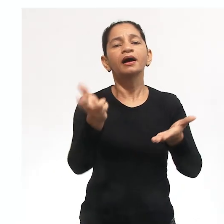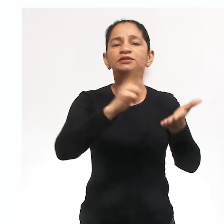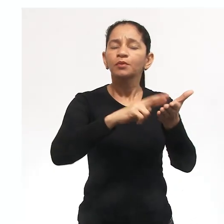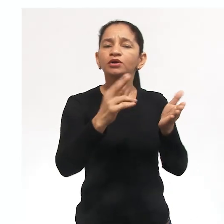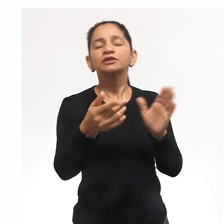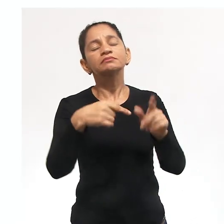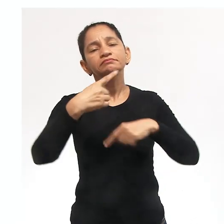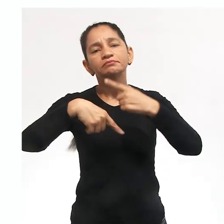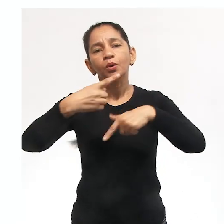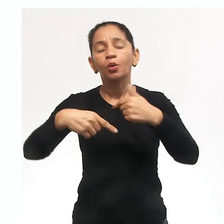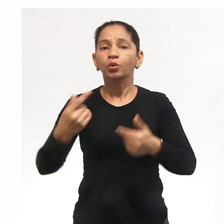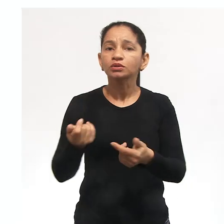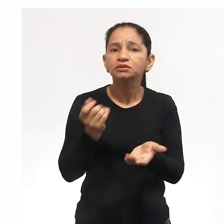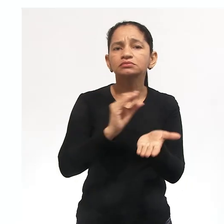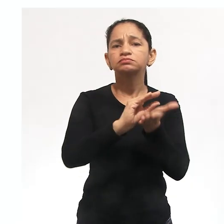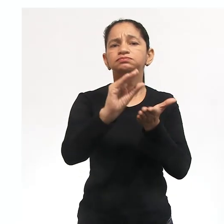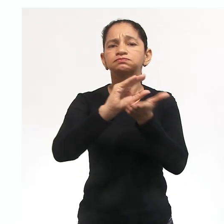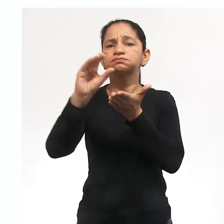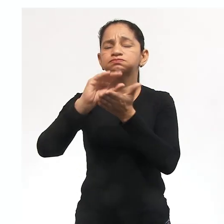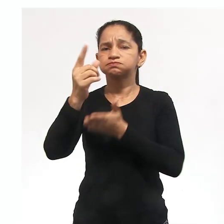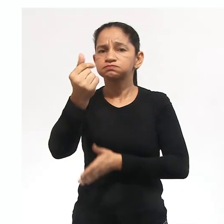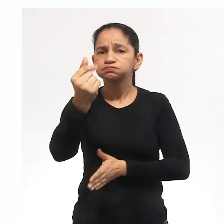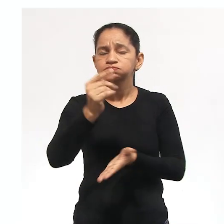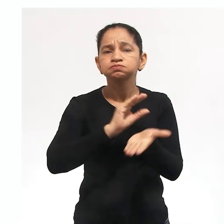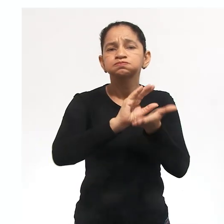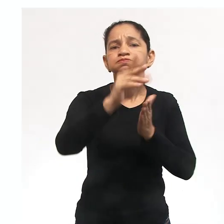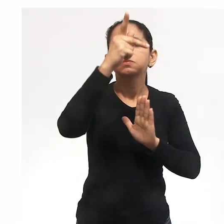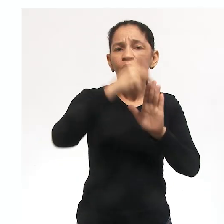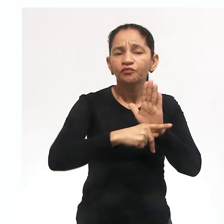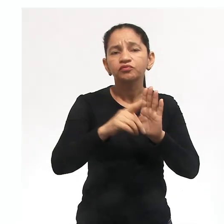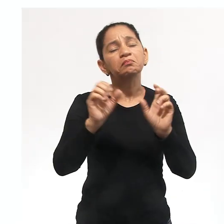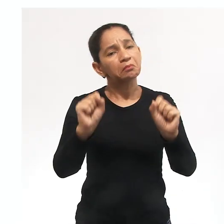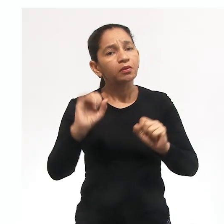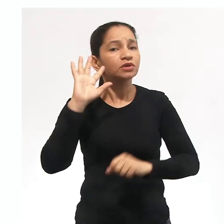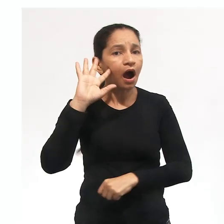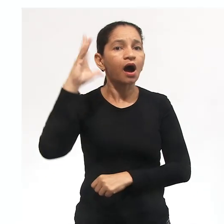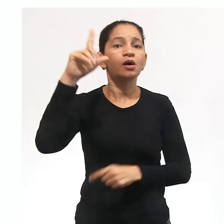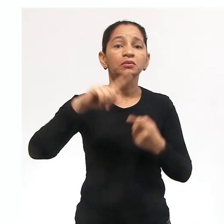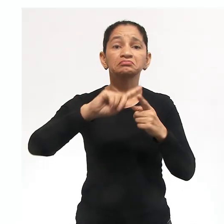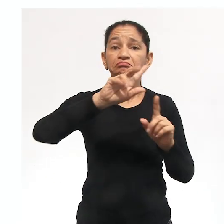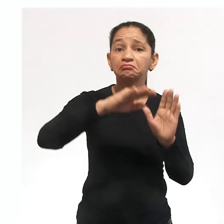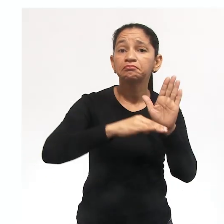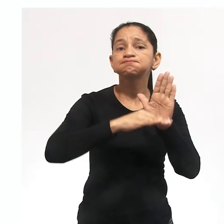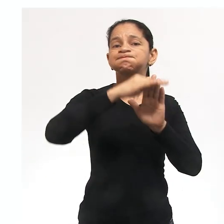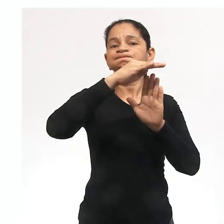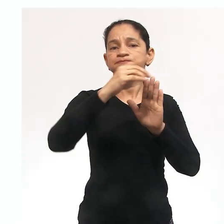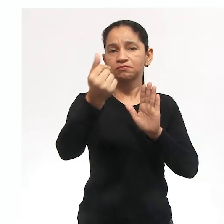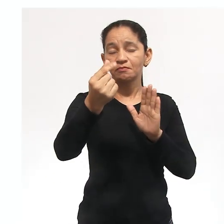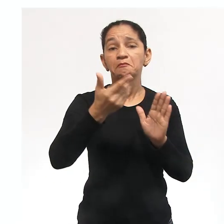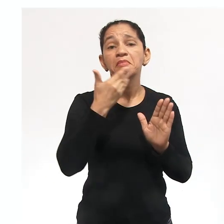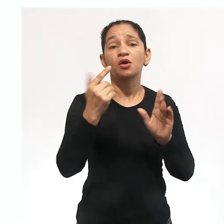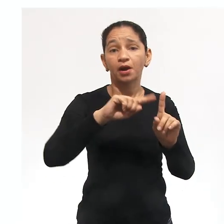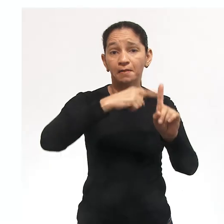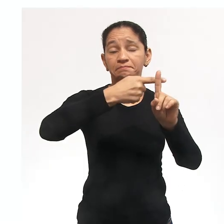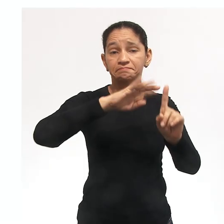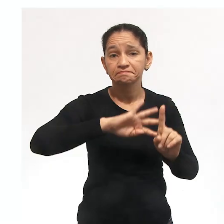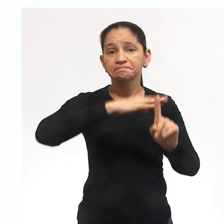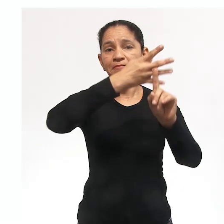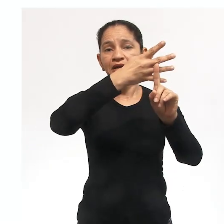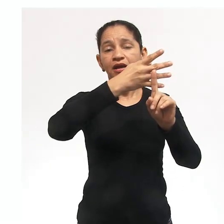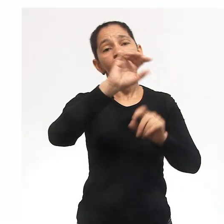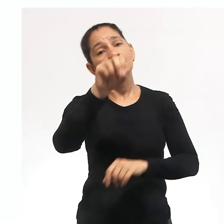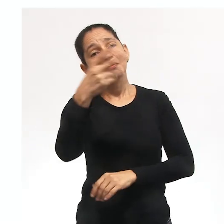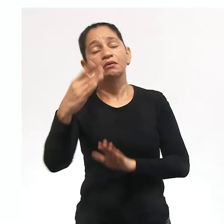influenciar decisões políticas sobre o financiamento de futuros programas. Ou seja, a gente pode ter mais, menos financiamento